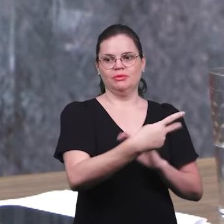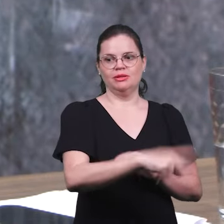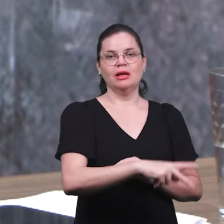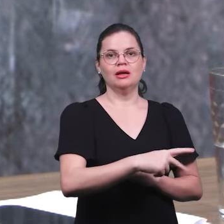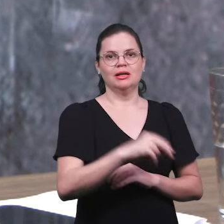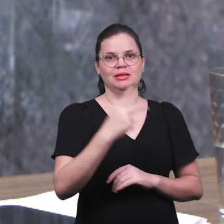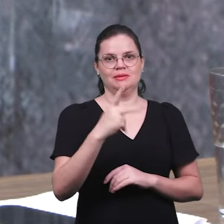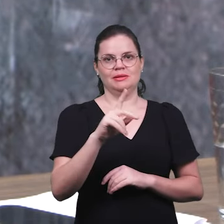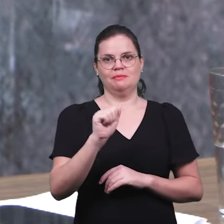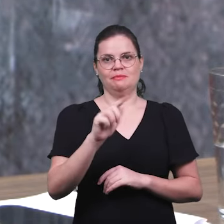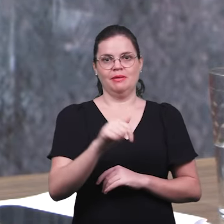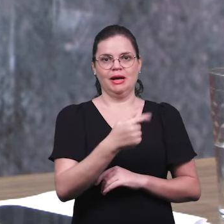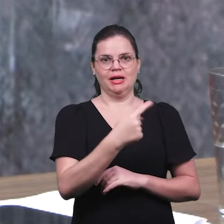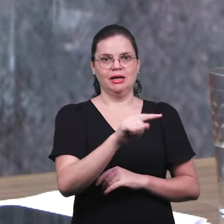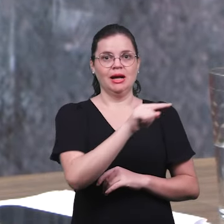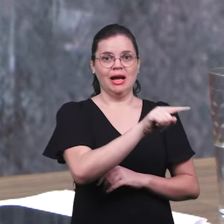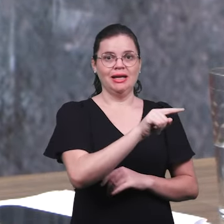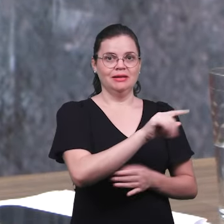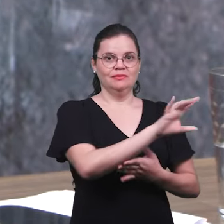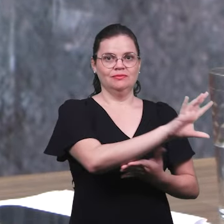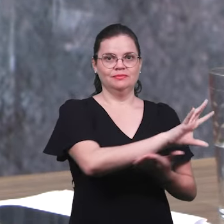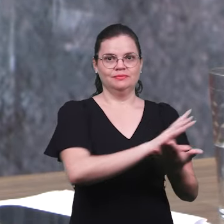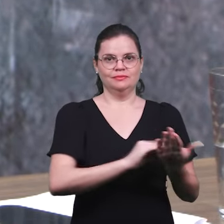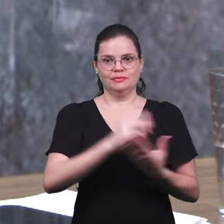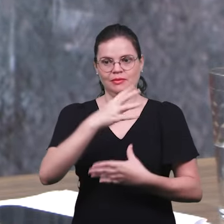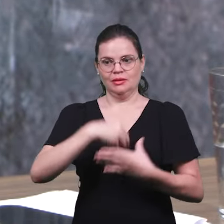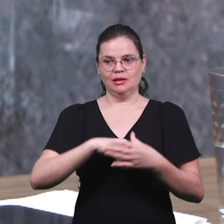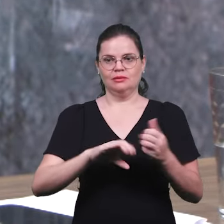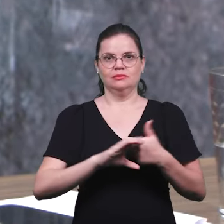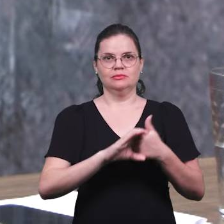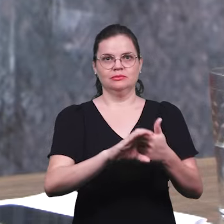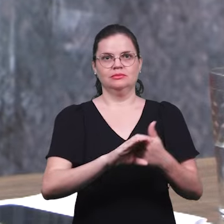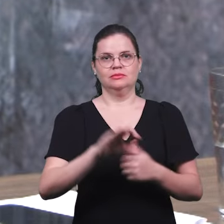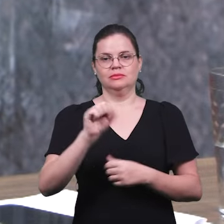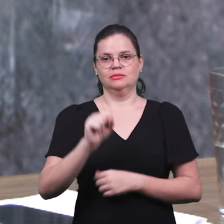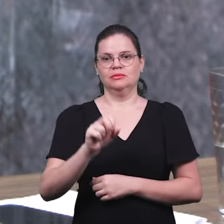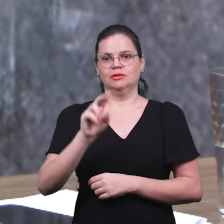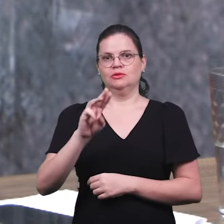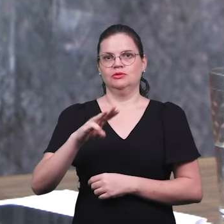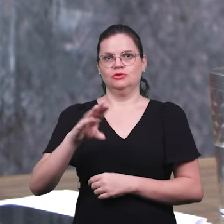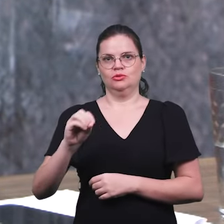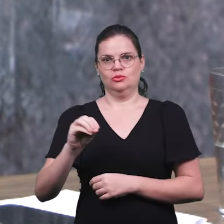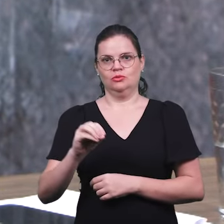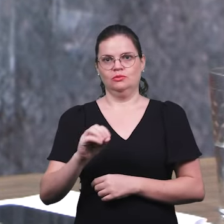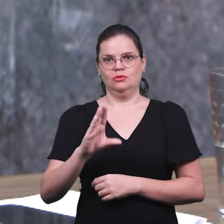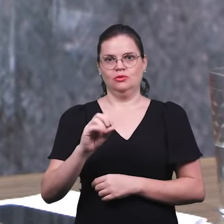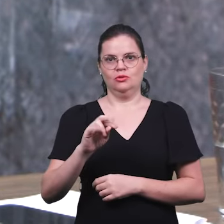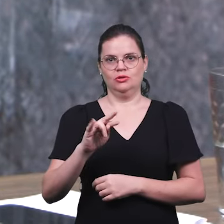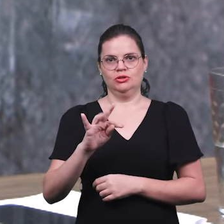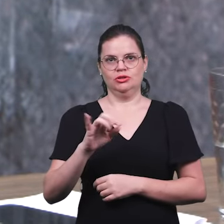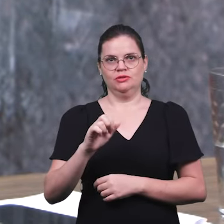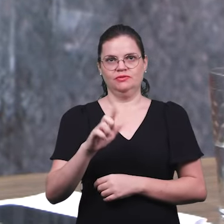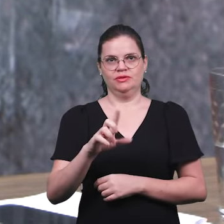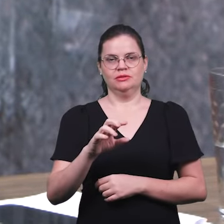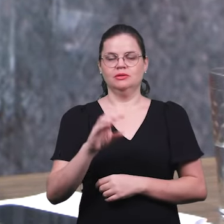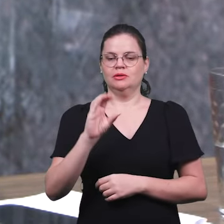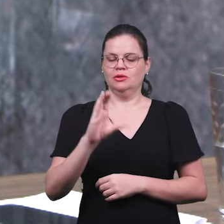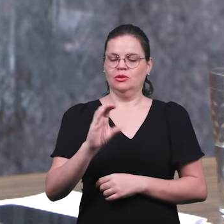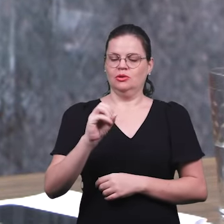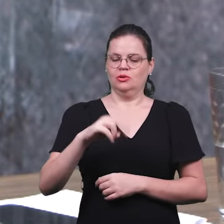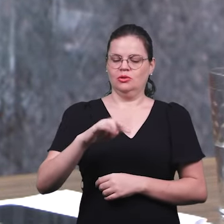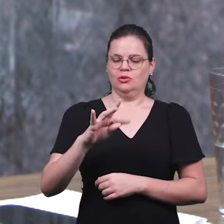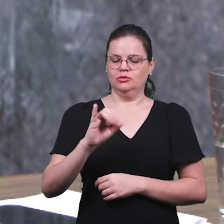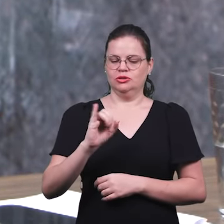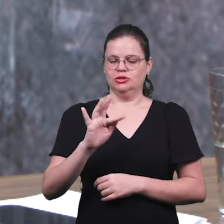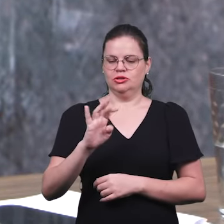aspectos do paganismo vão ser assimilados, incorporados. Sumo pontífice, o que faz a ponte, né? Pontífice, que faz a